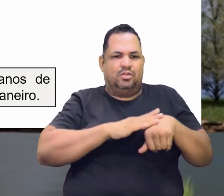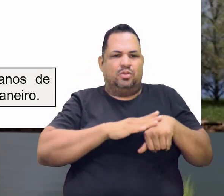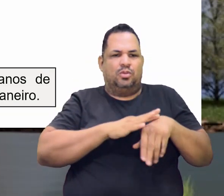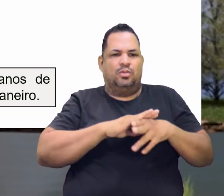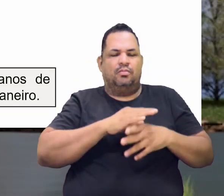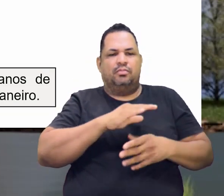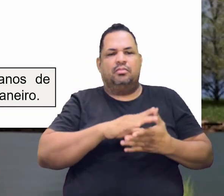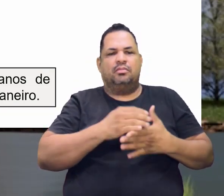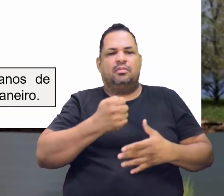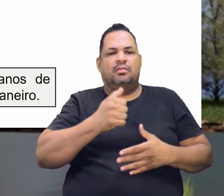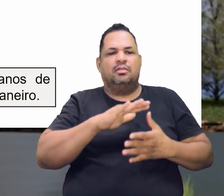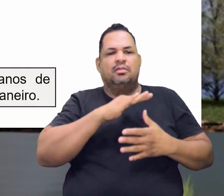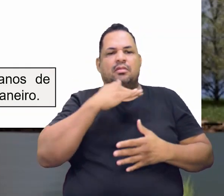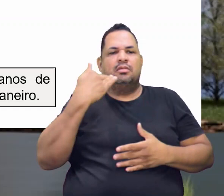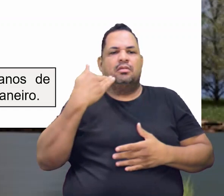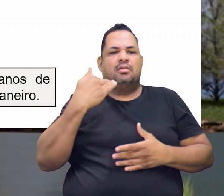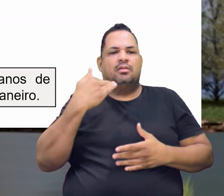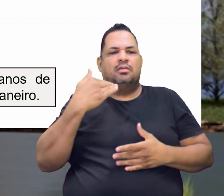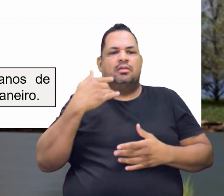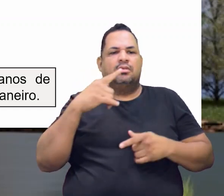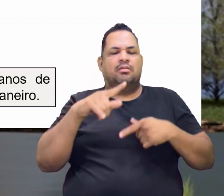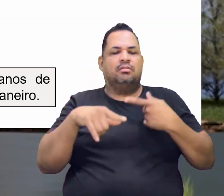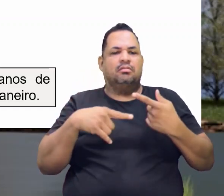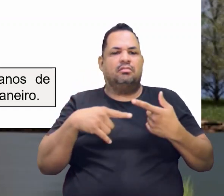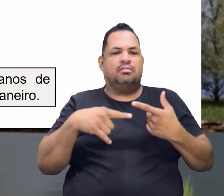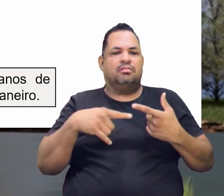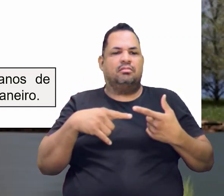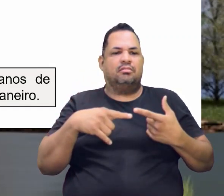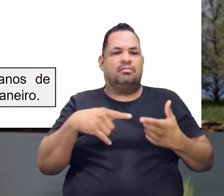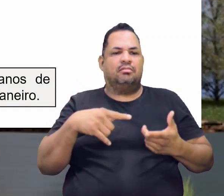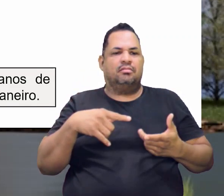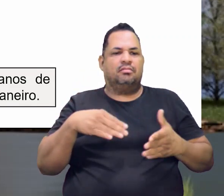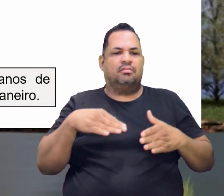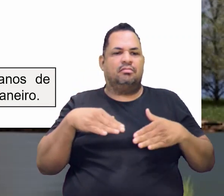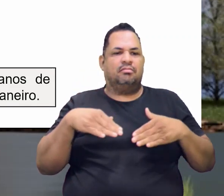morre. E ele vai morrer. Incrível!